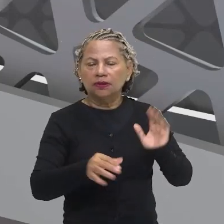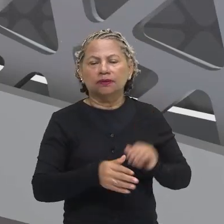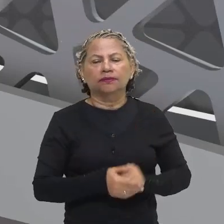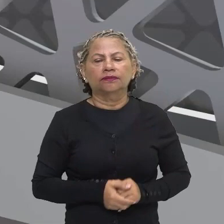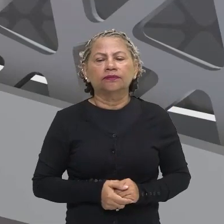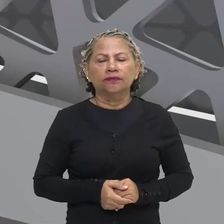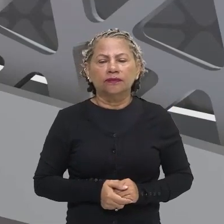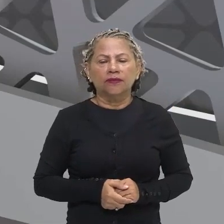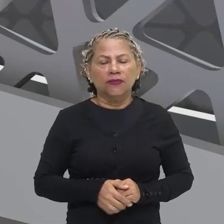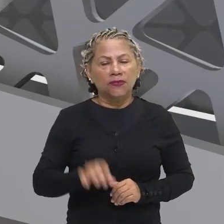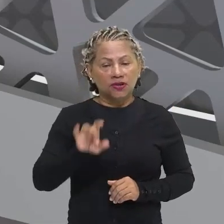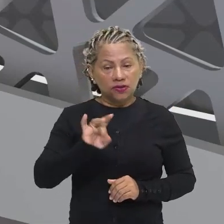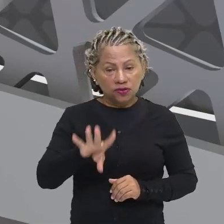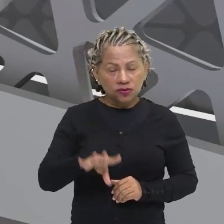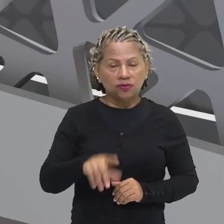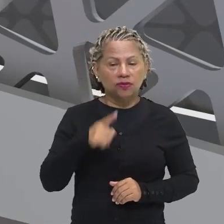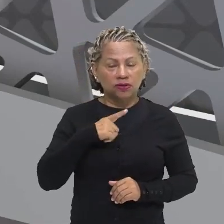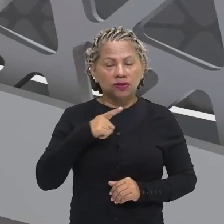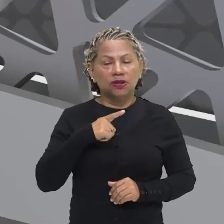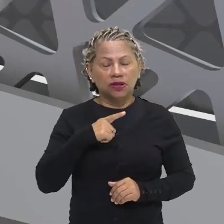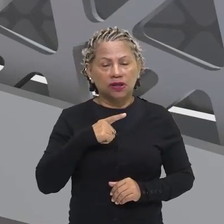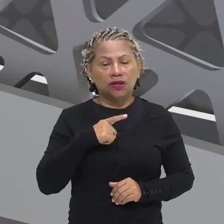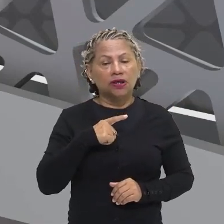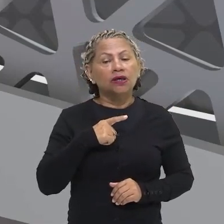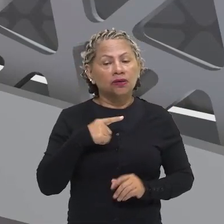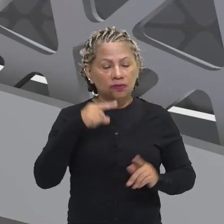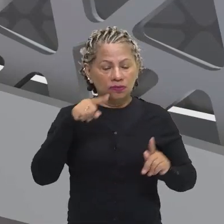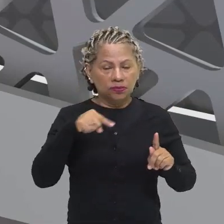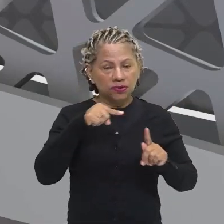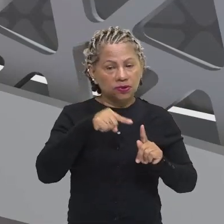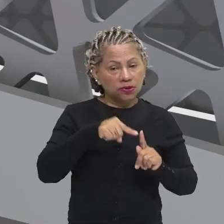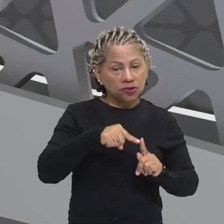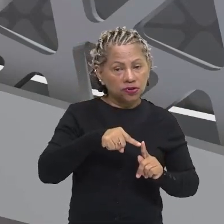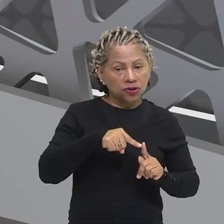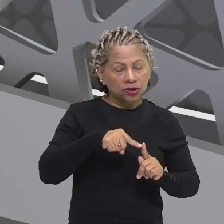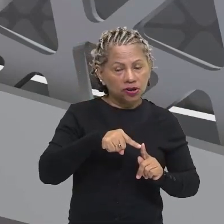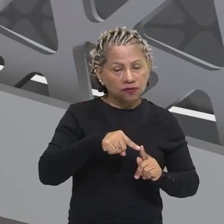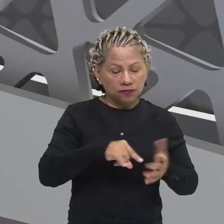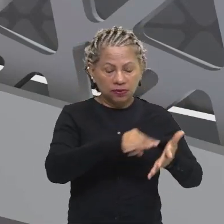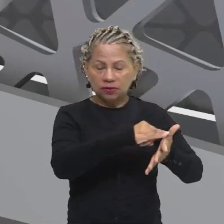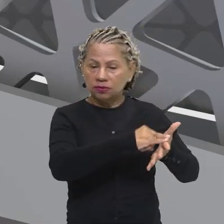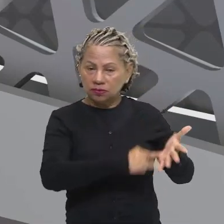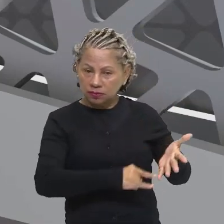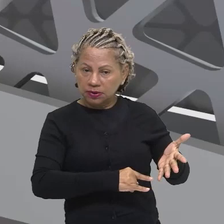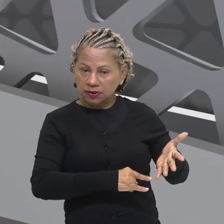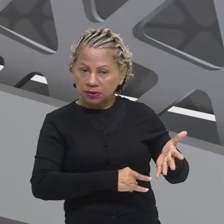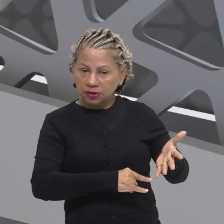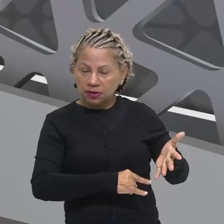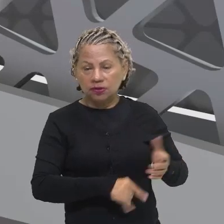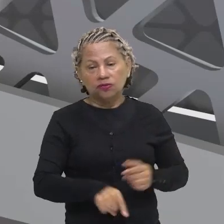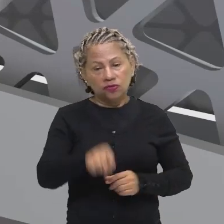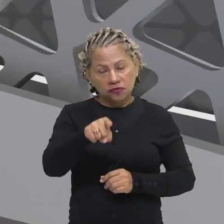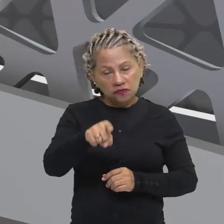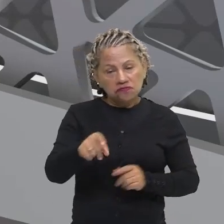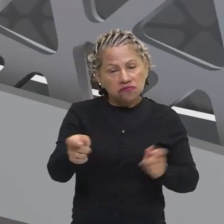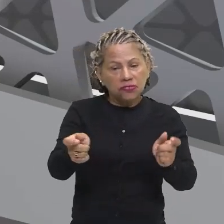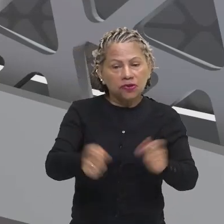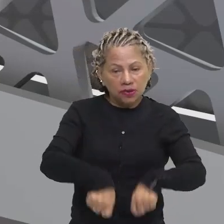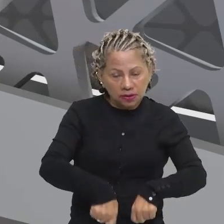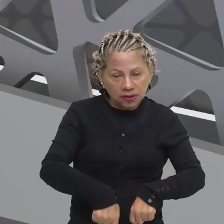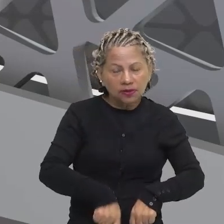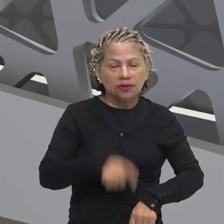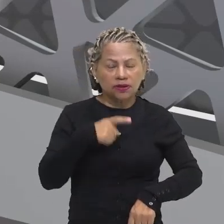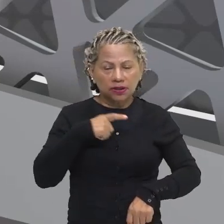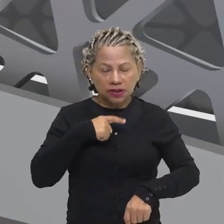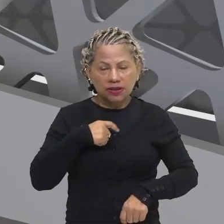de petição, eles vieram com esse objetivo, de fazer com que você possa estabelecer metas